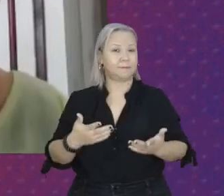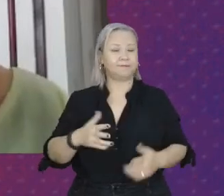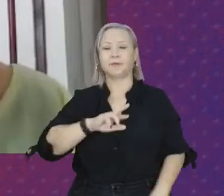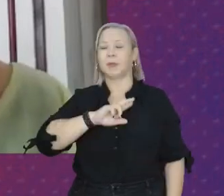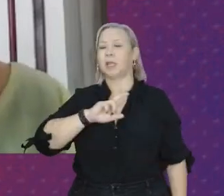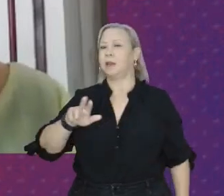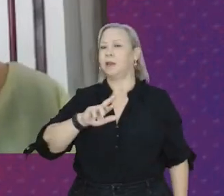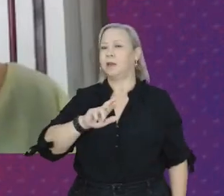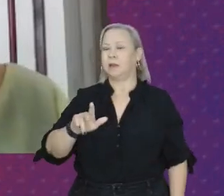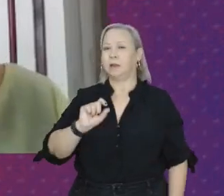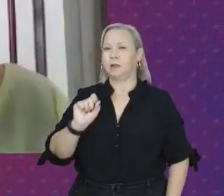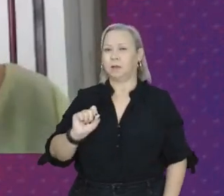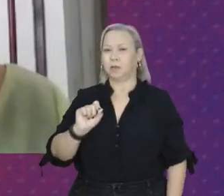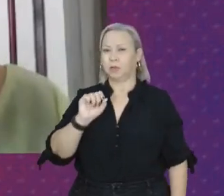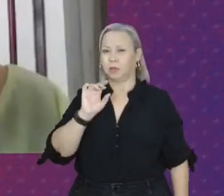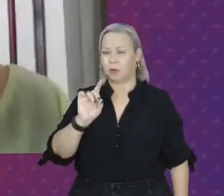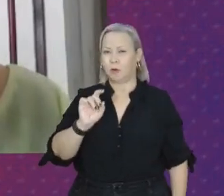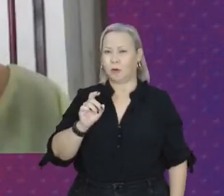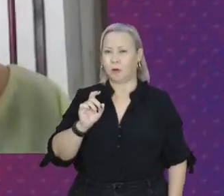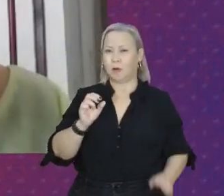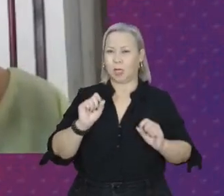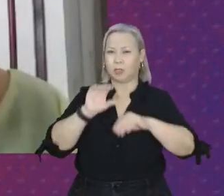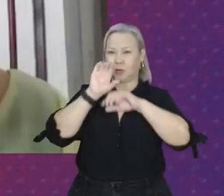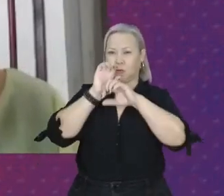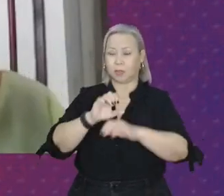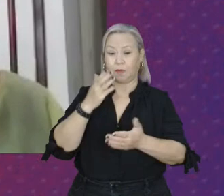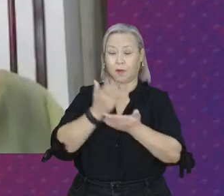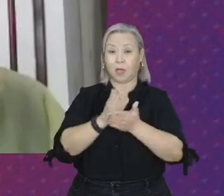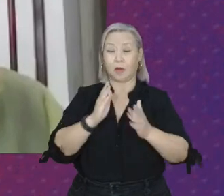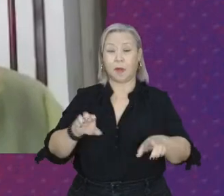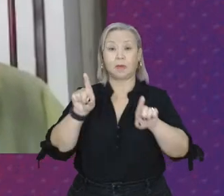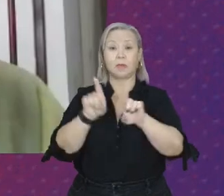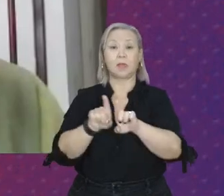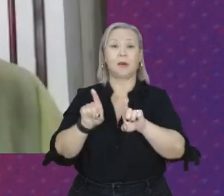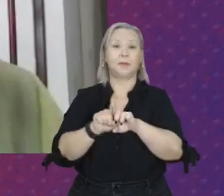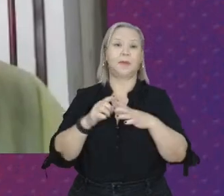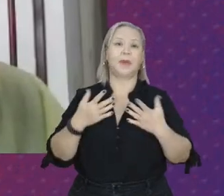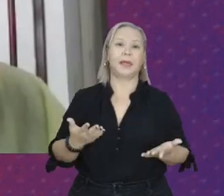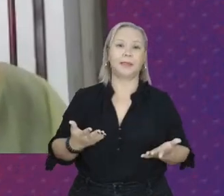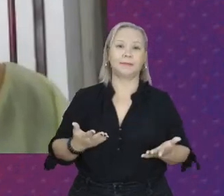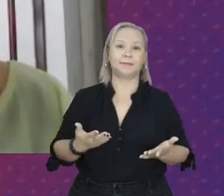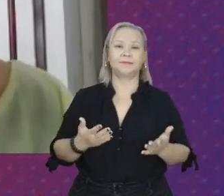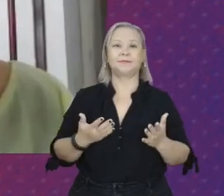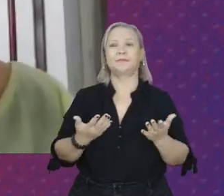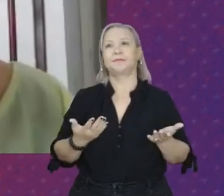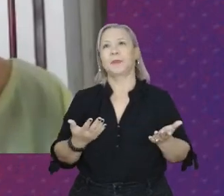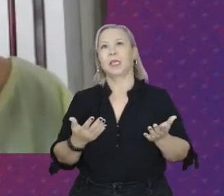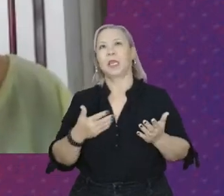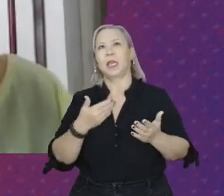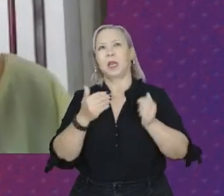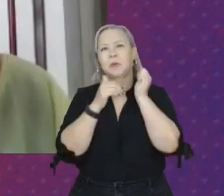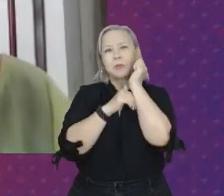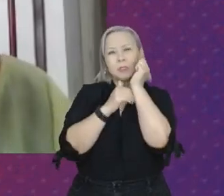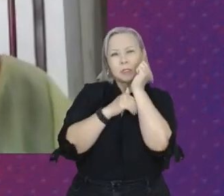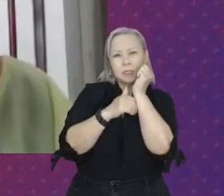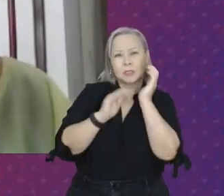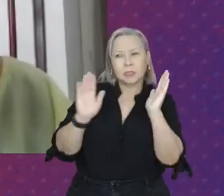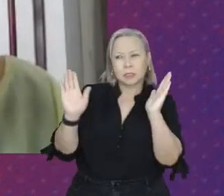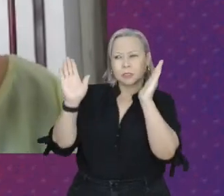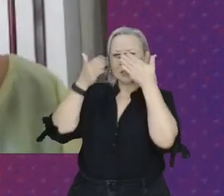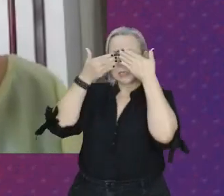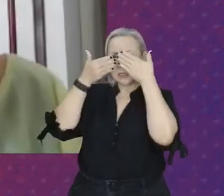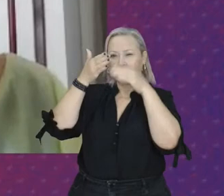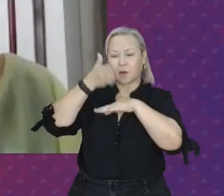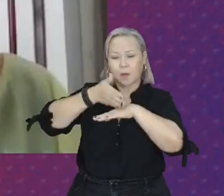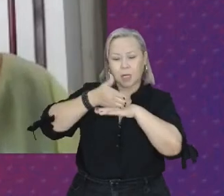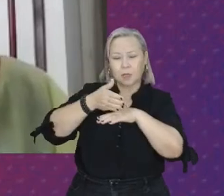só este conselho foi extinto, como também com os decretos relativos à negação da participação